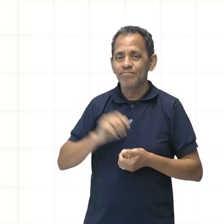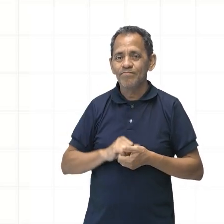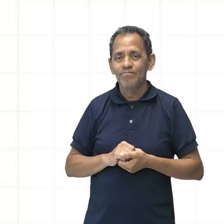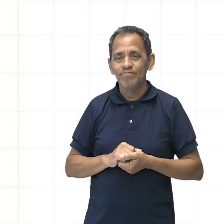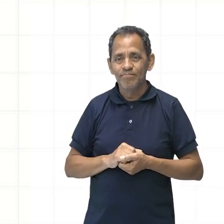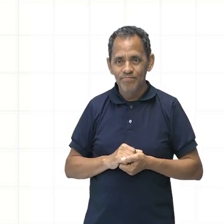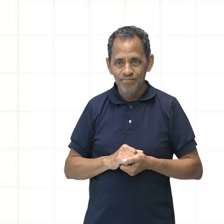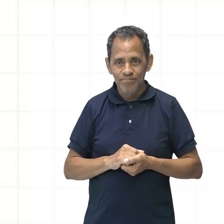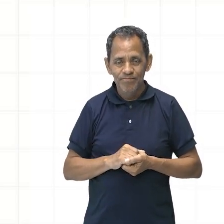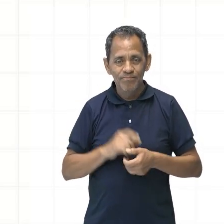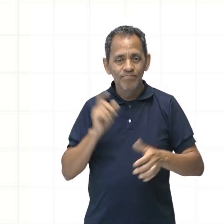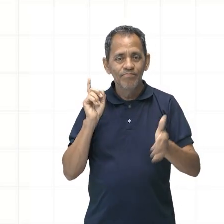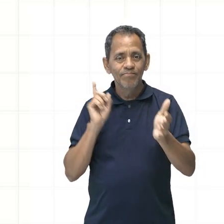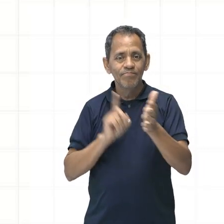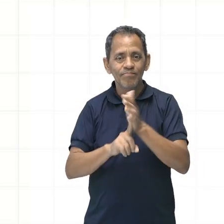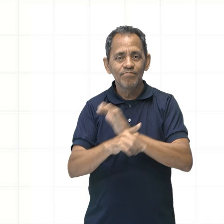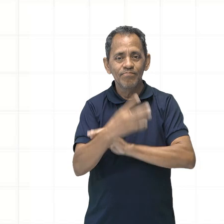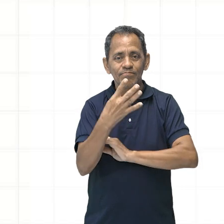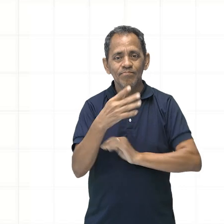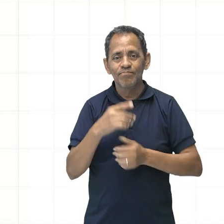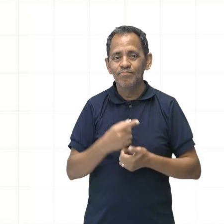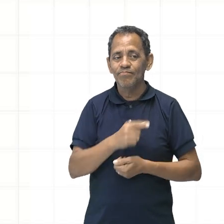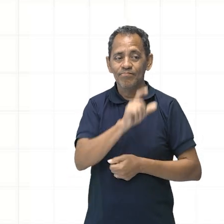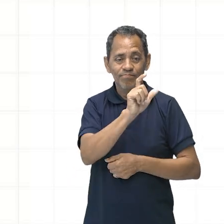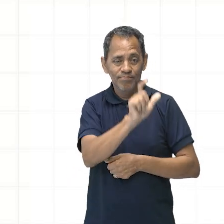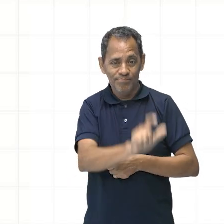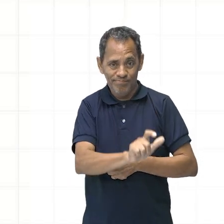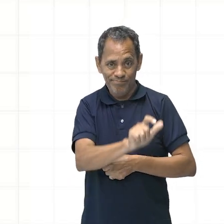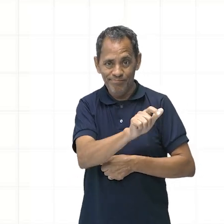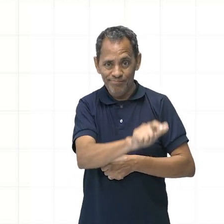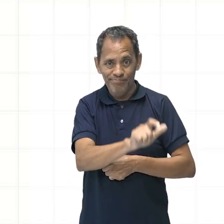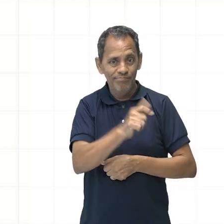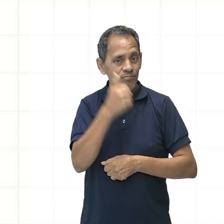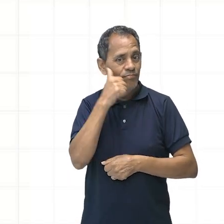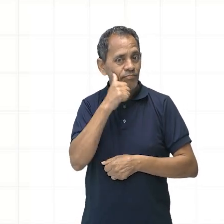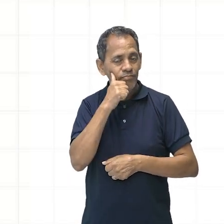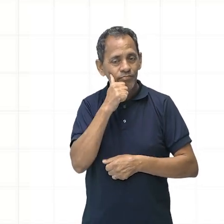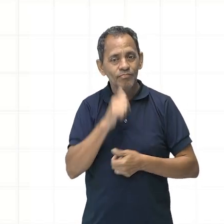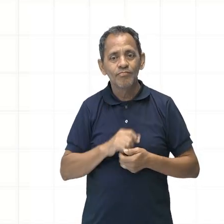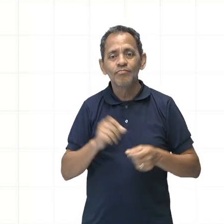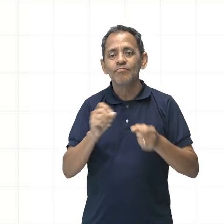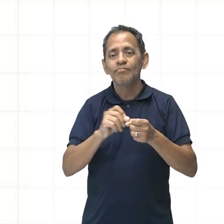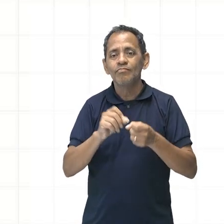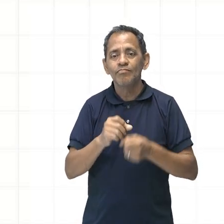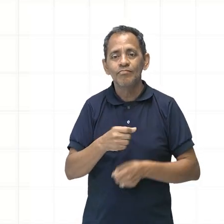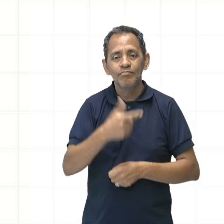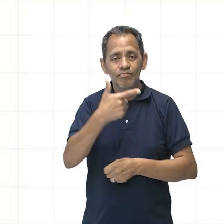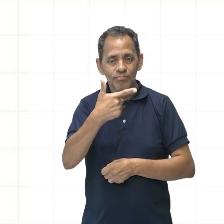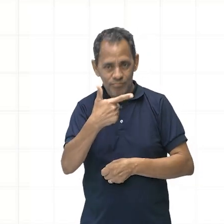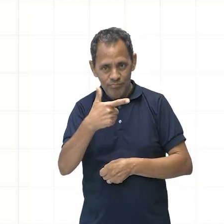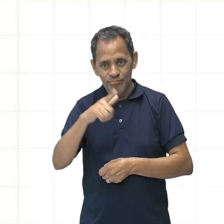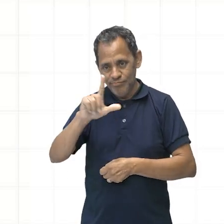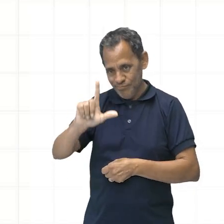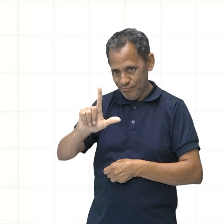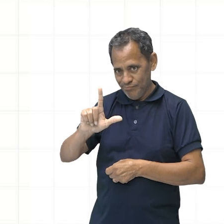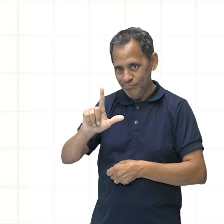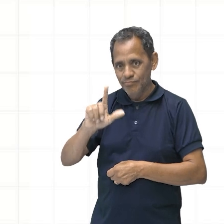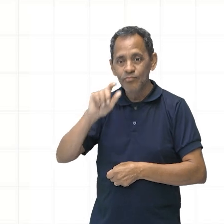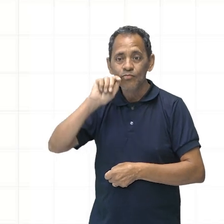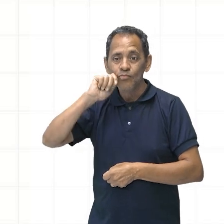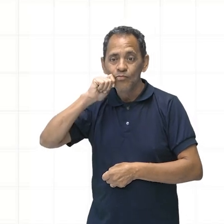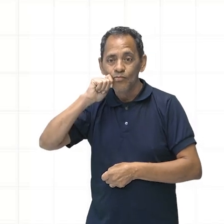número 4. Jussara fez 2 litros de suco de laranja para os seus filhos